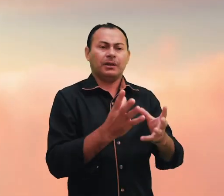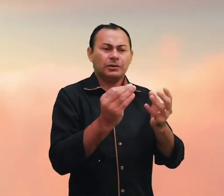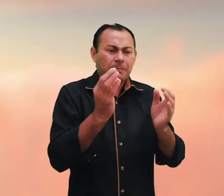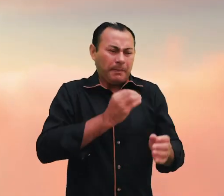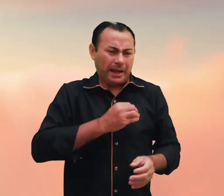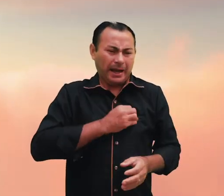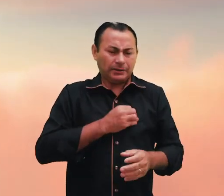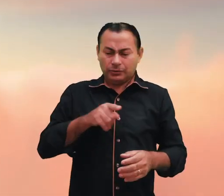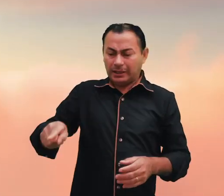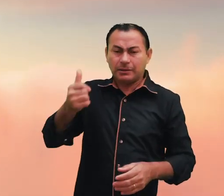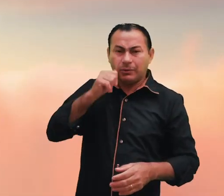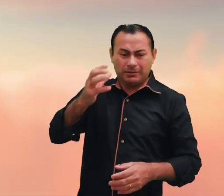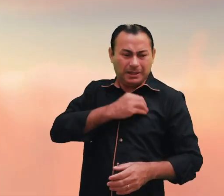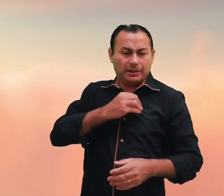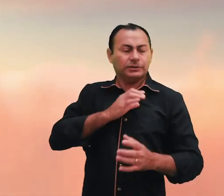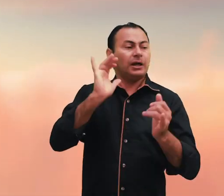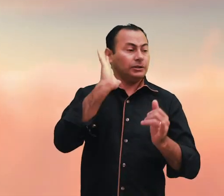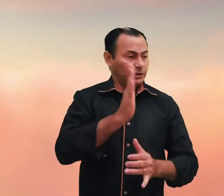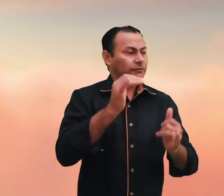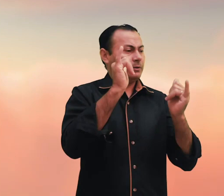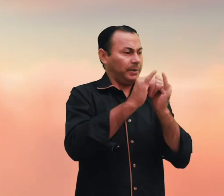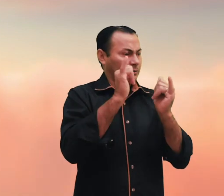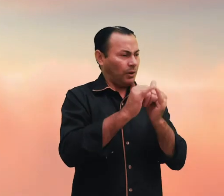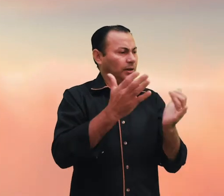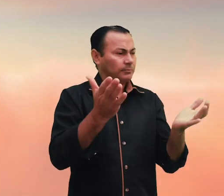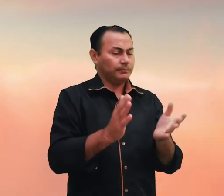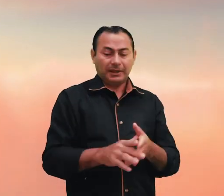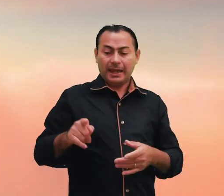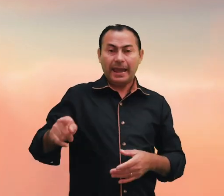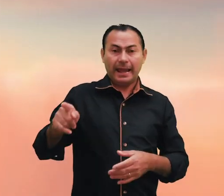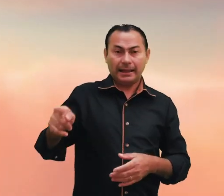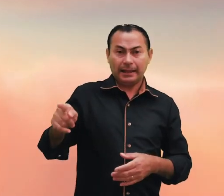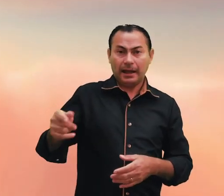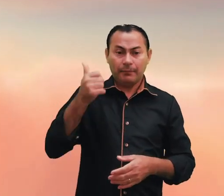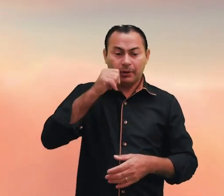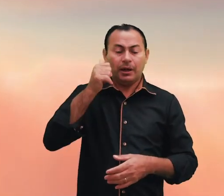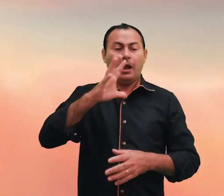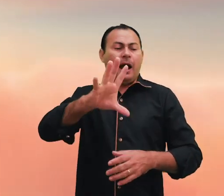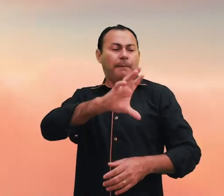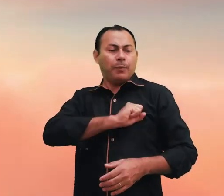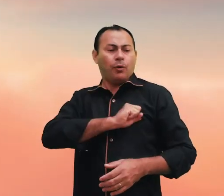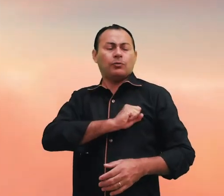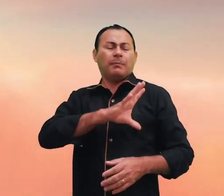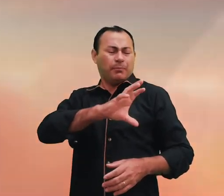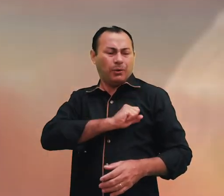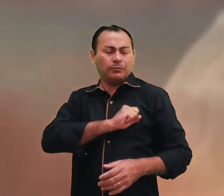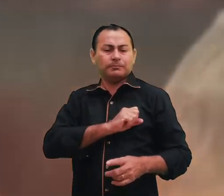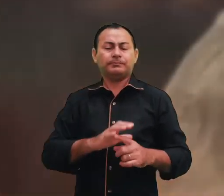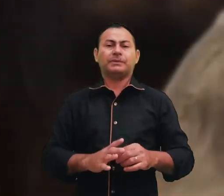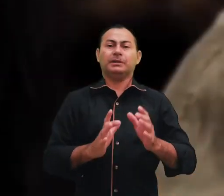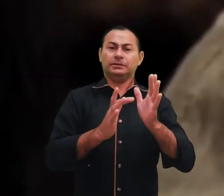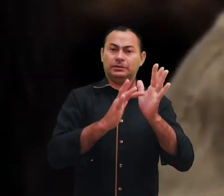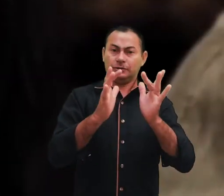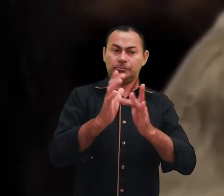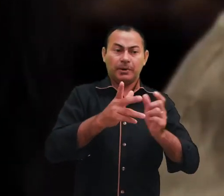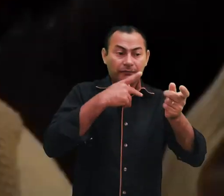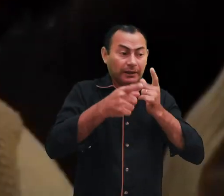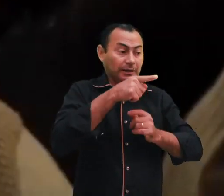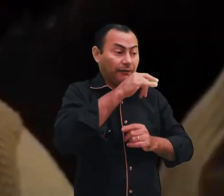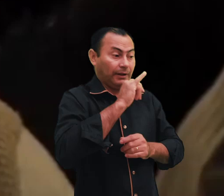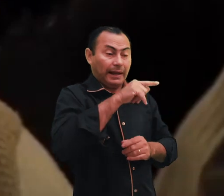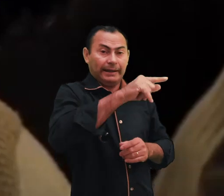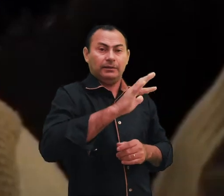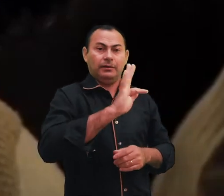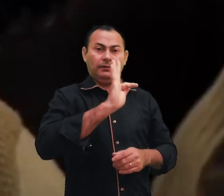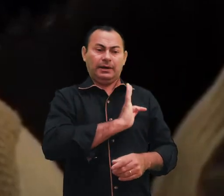muitos pecados dela lhe foram perdoados, pois ela amou muito. Jesus estava dizendo ao fariseu